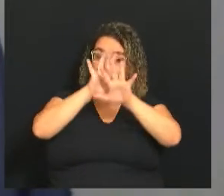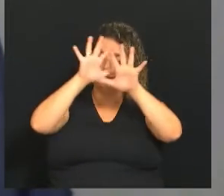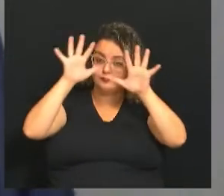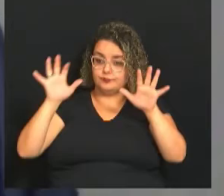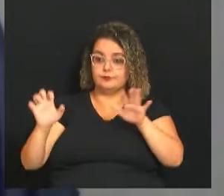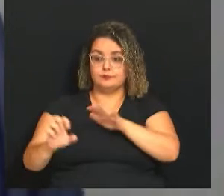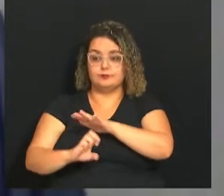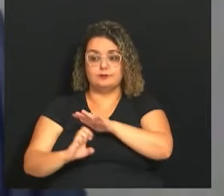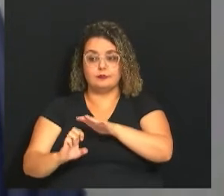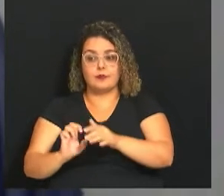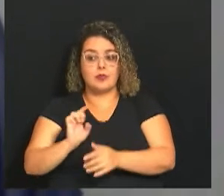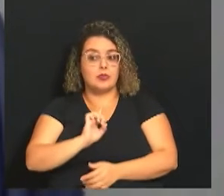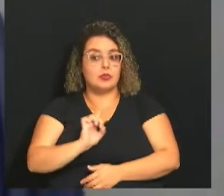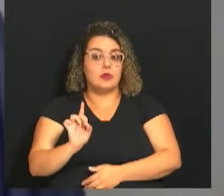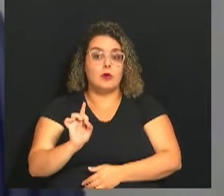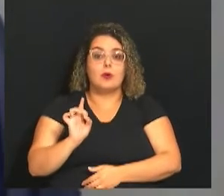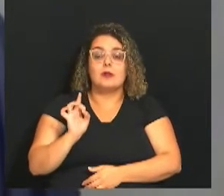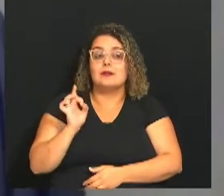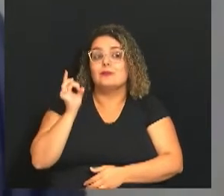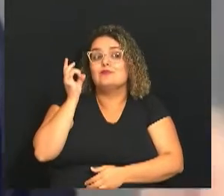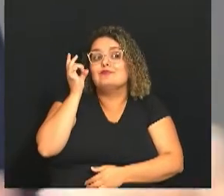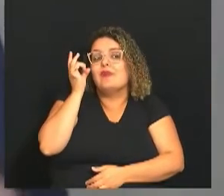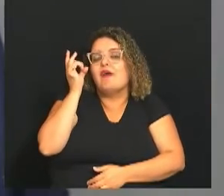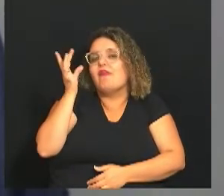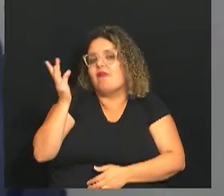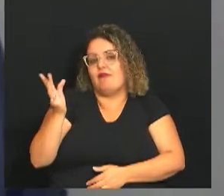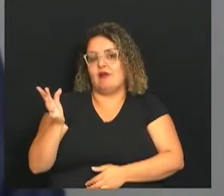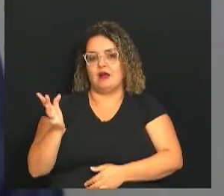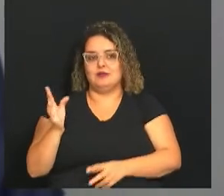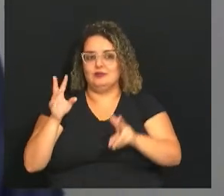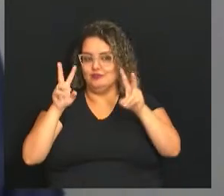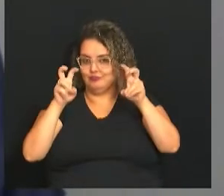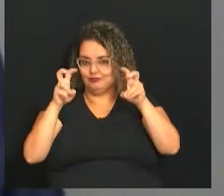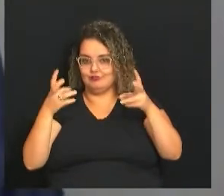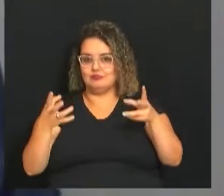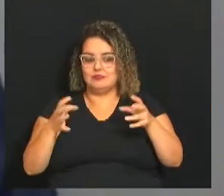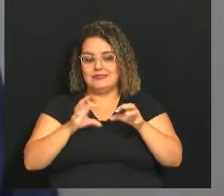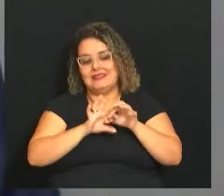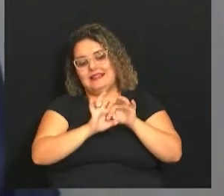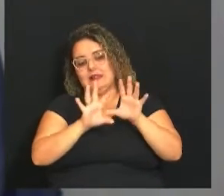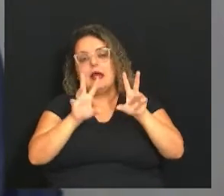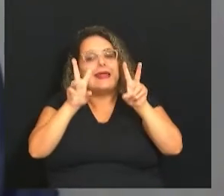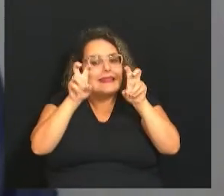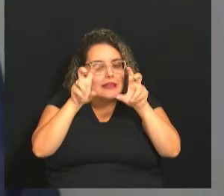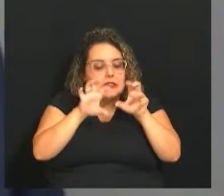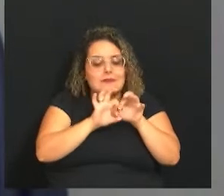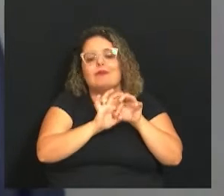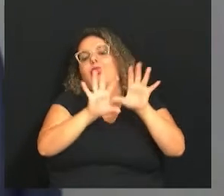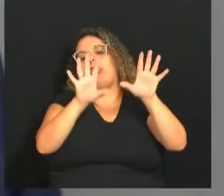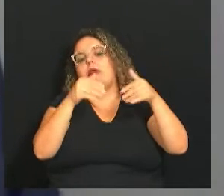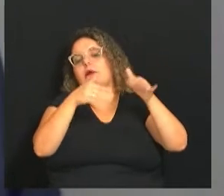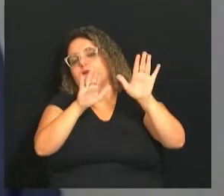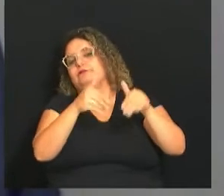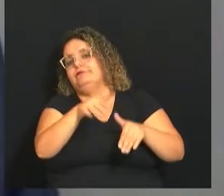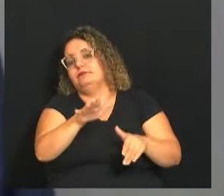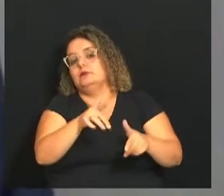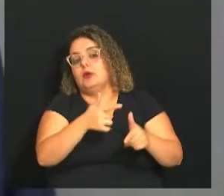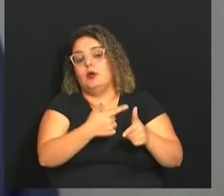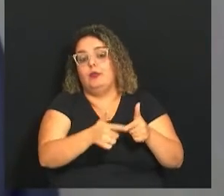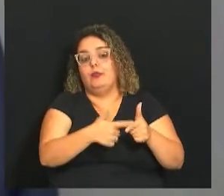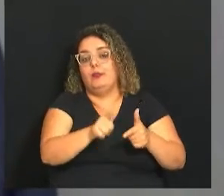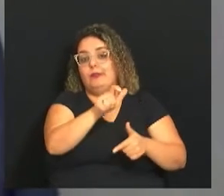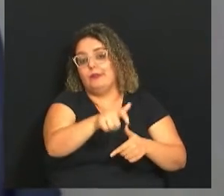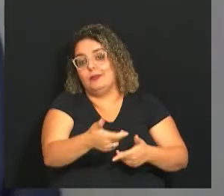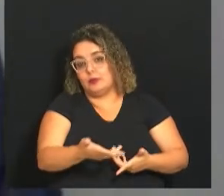é tão simples, entre aspas, se livrar de um funcionário que é considerado como problemático.